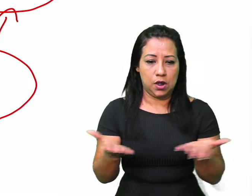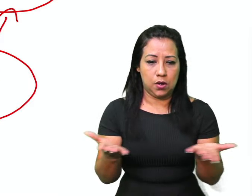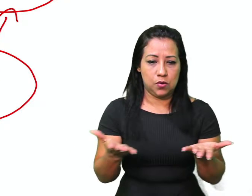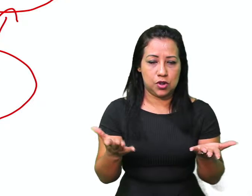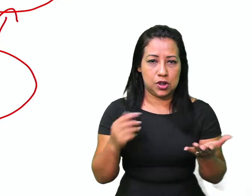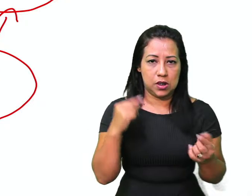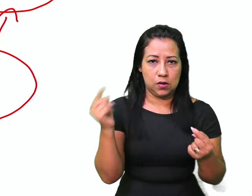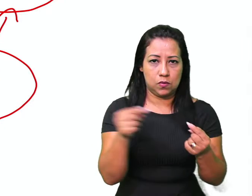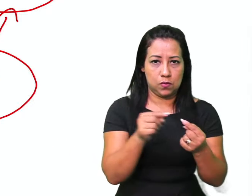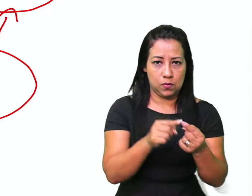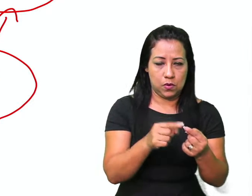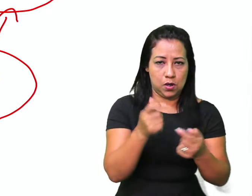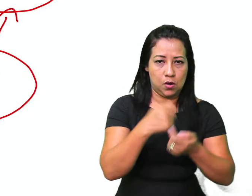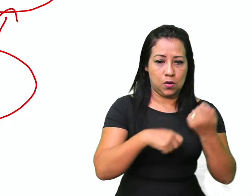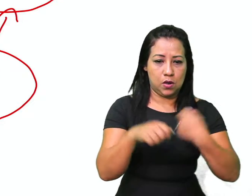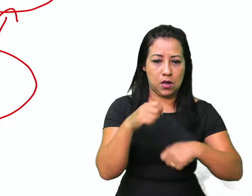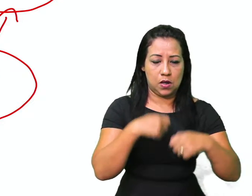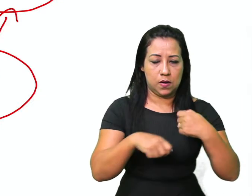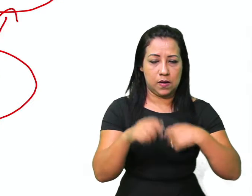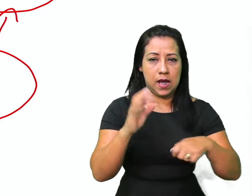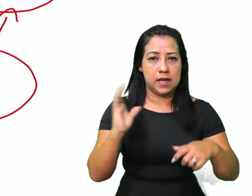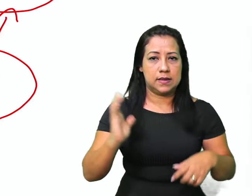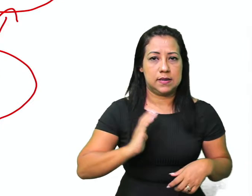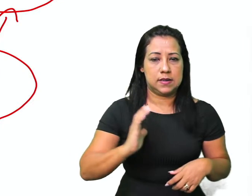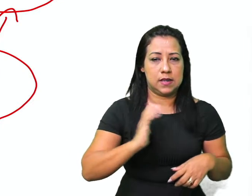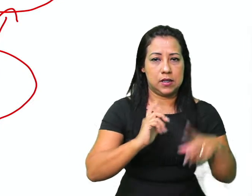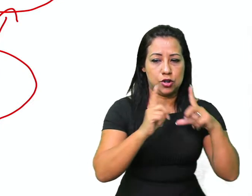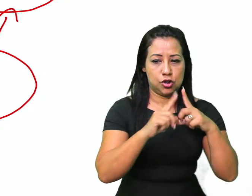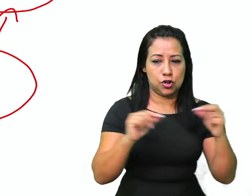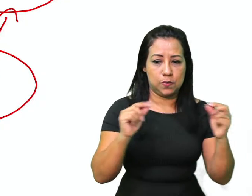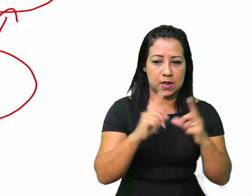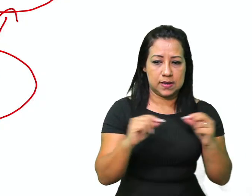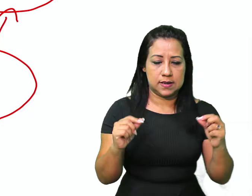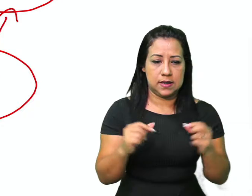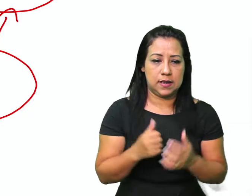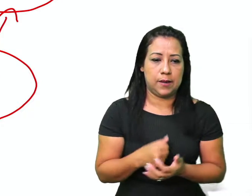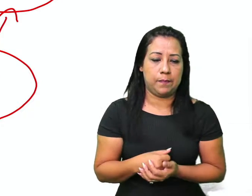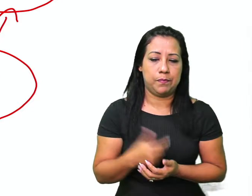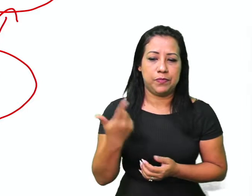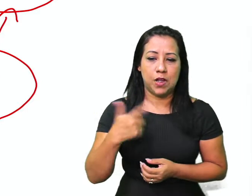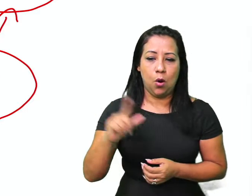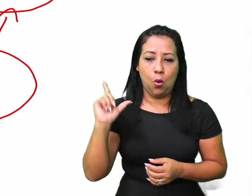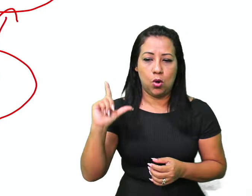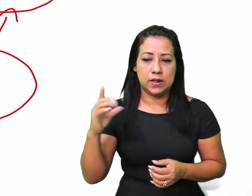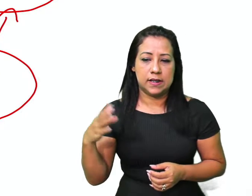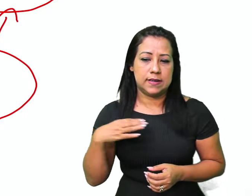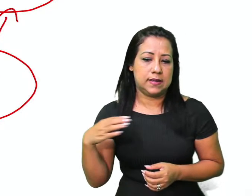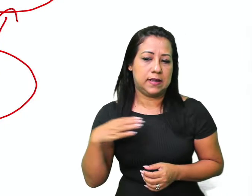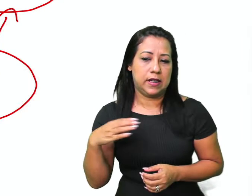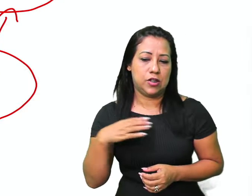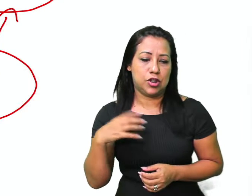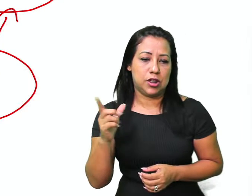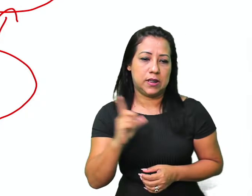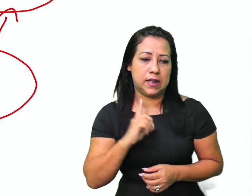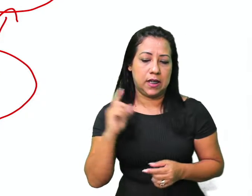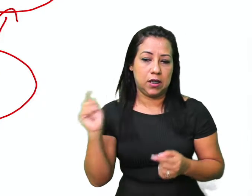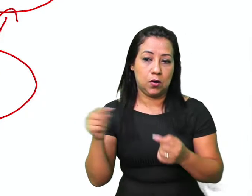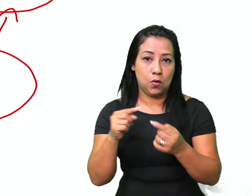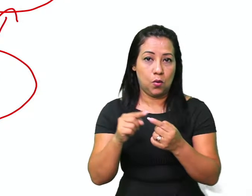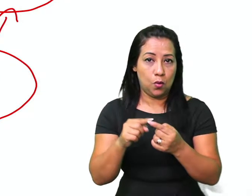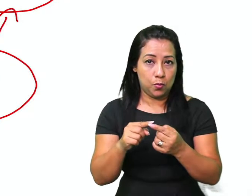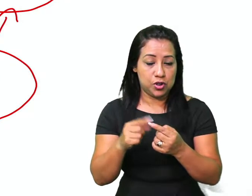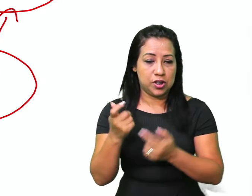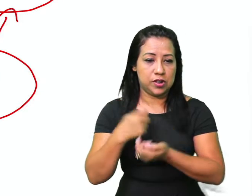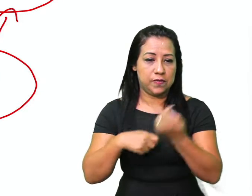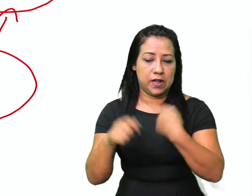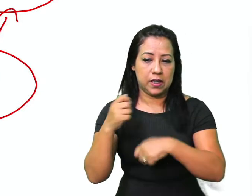Brasília. Outras cidades têm, no principal ponto, a economia baseada